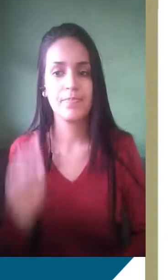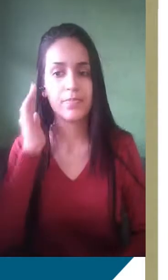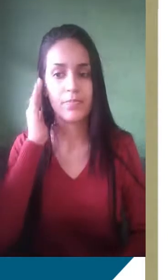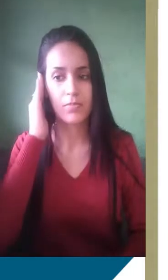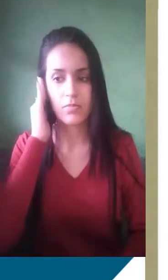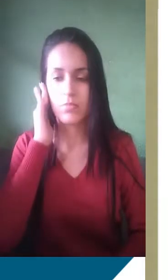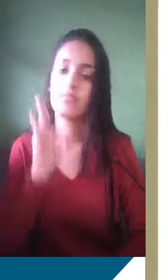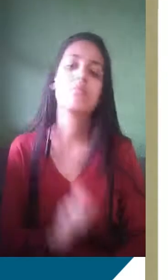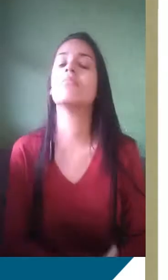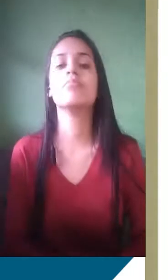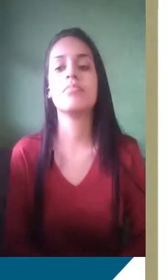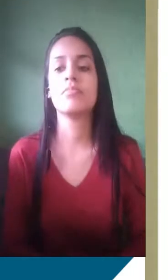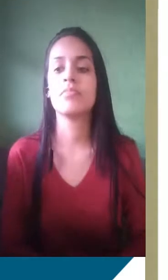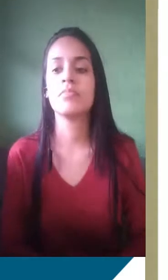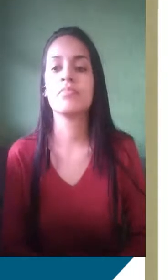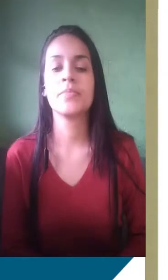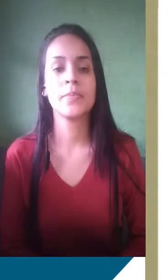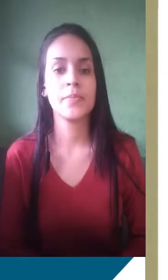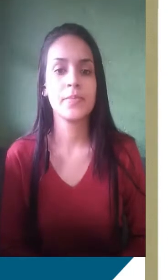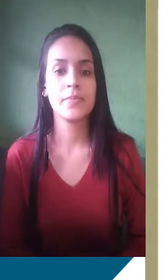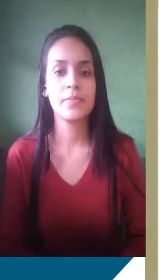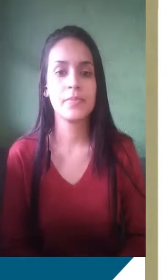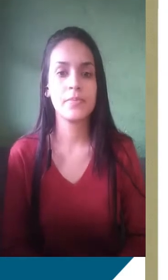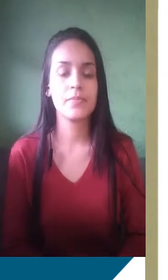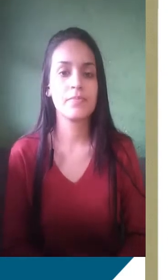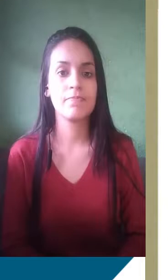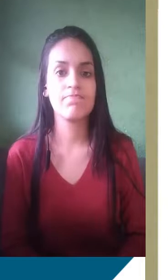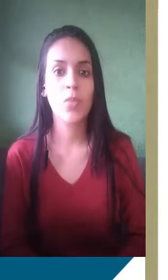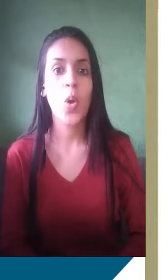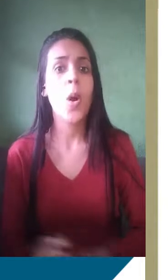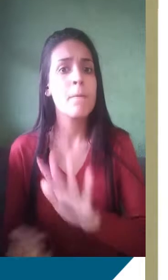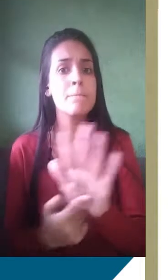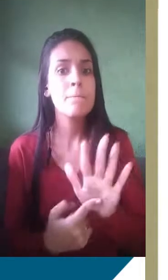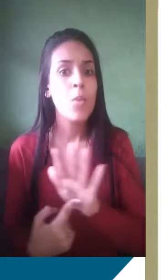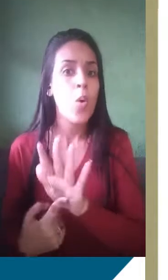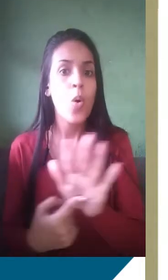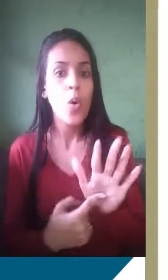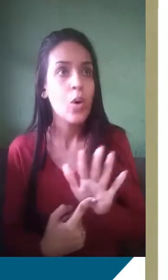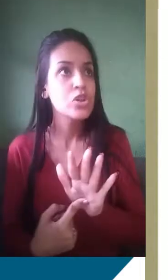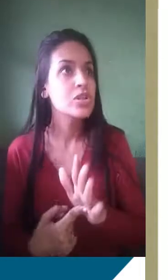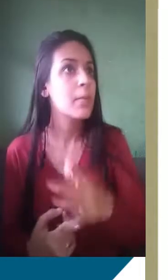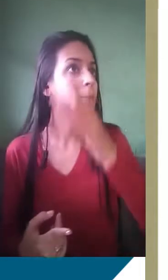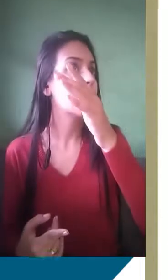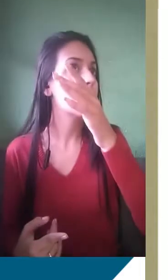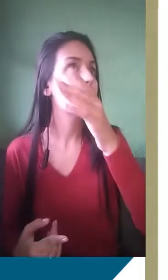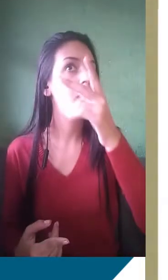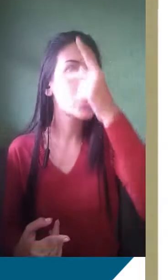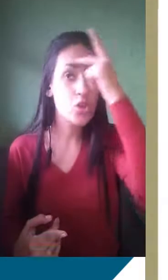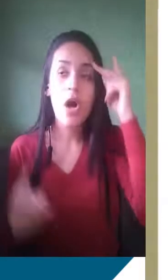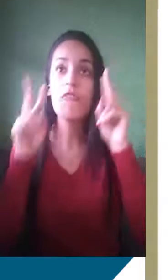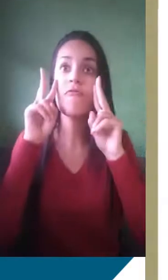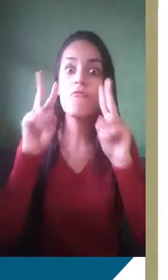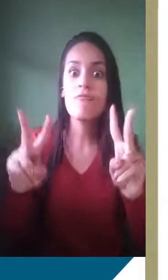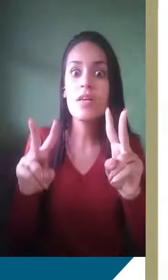Os Sertões apresenta a perspectiva de espectador de Euclides, que relata os últimos momentos